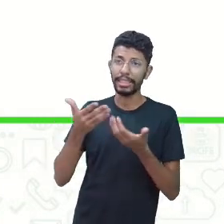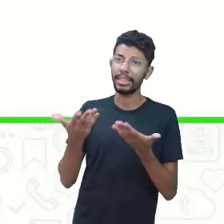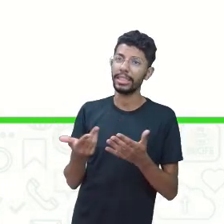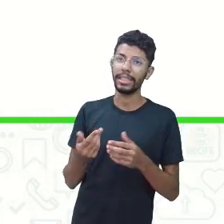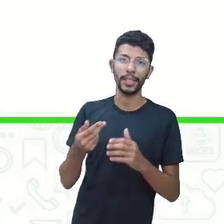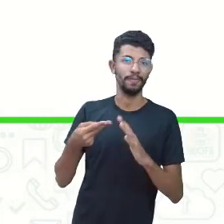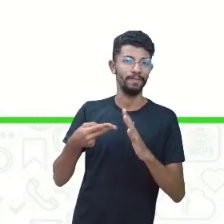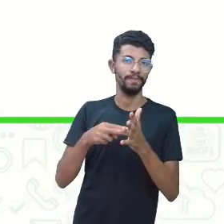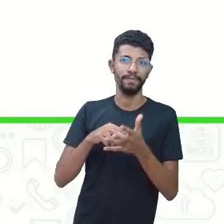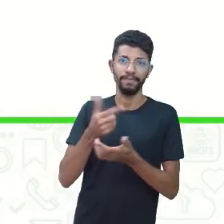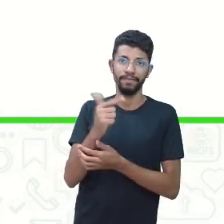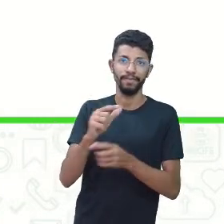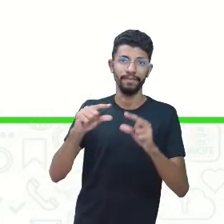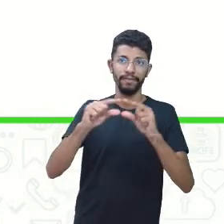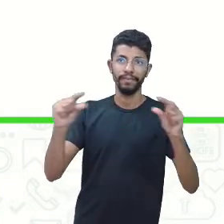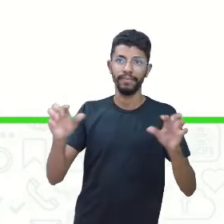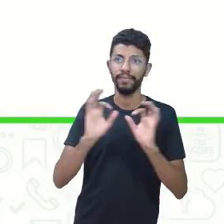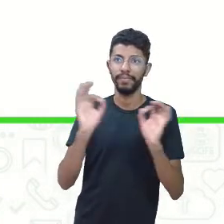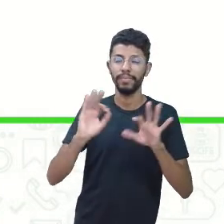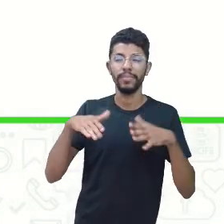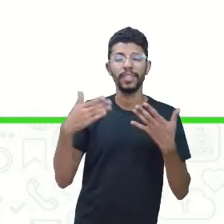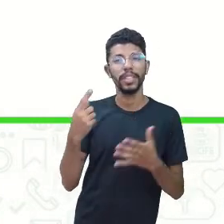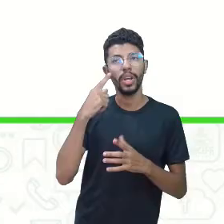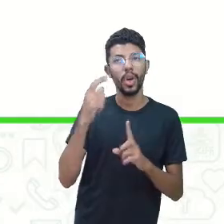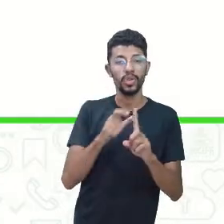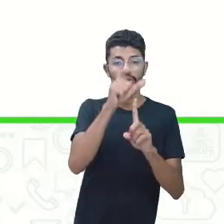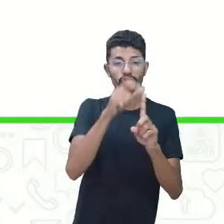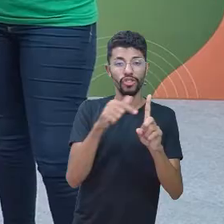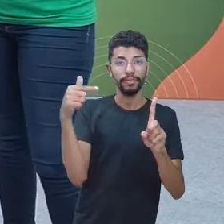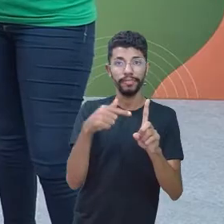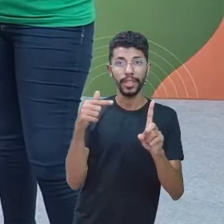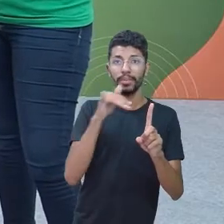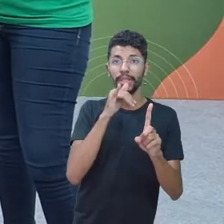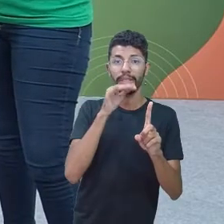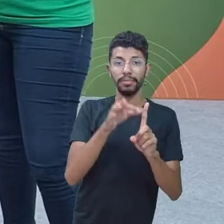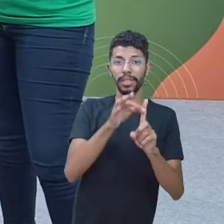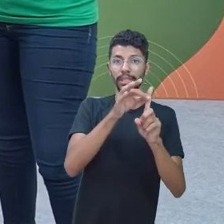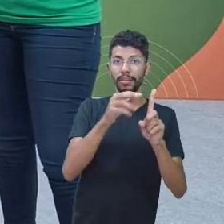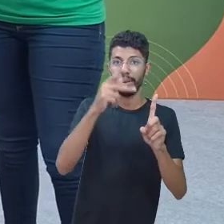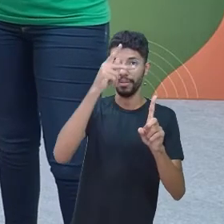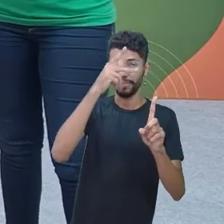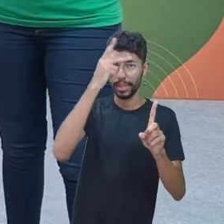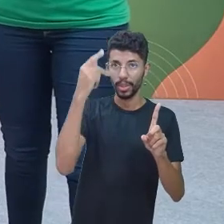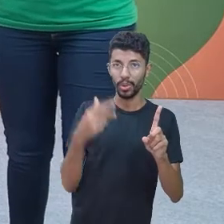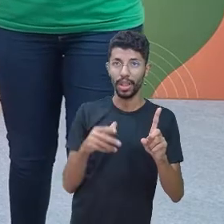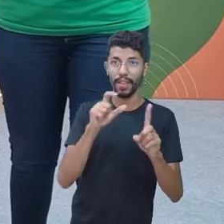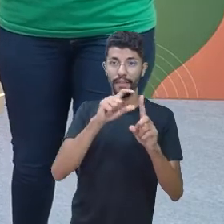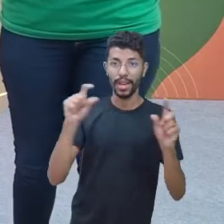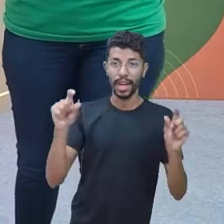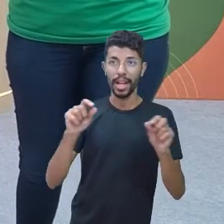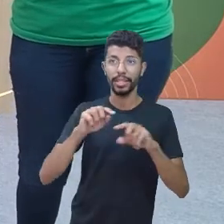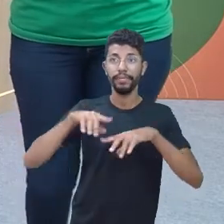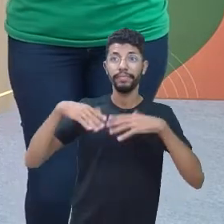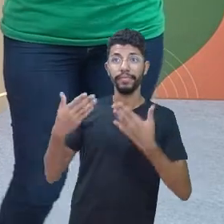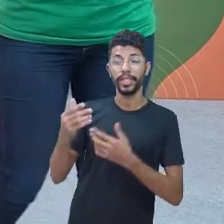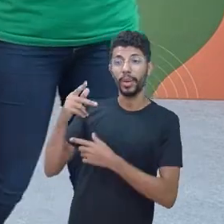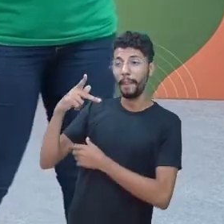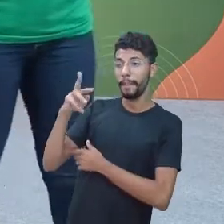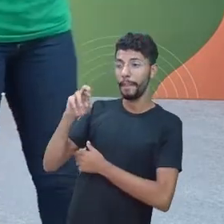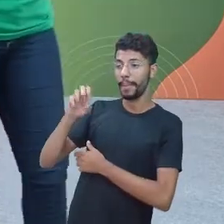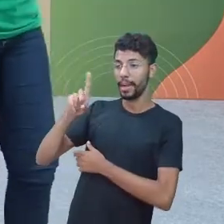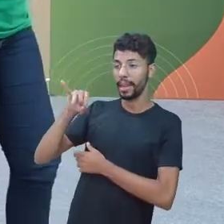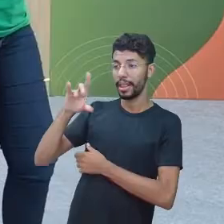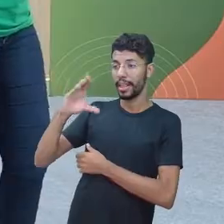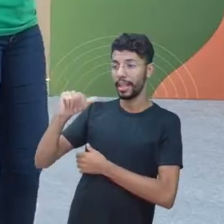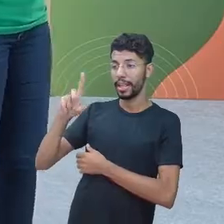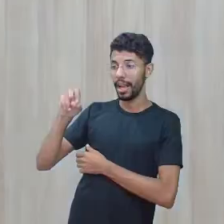é aquele ou aquilo de quem se fala, o predicado é a informação dada pelo sujeito. Ora, se eu